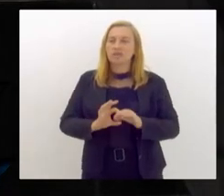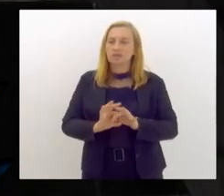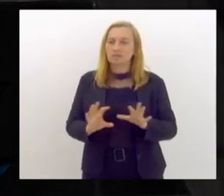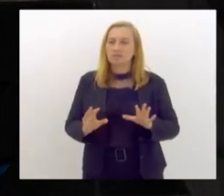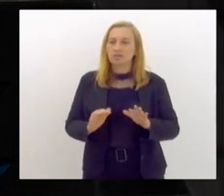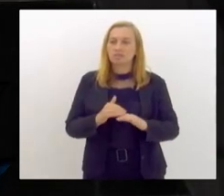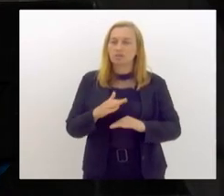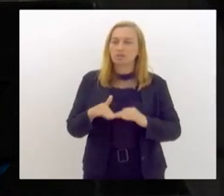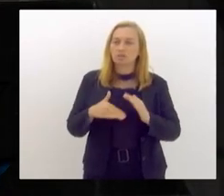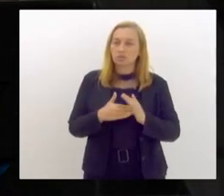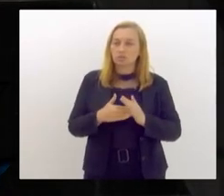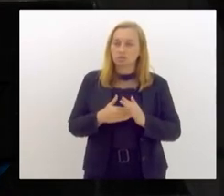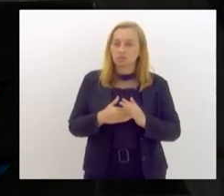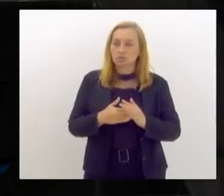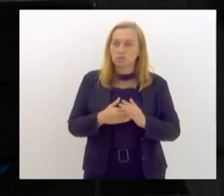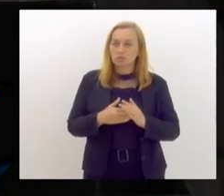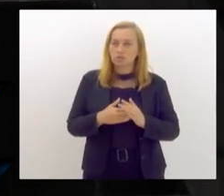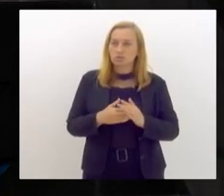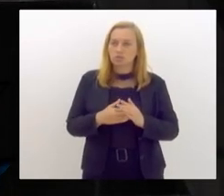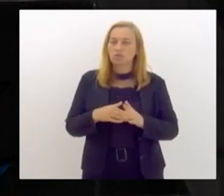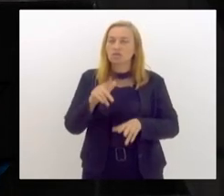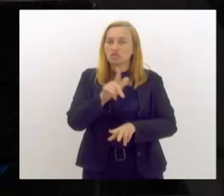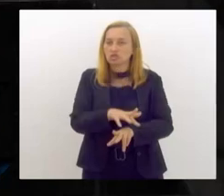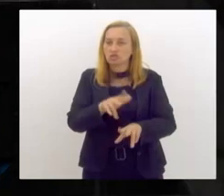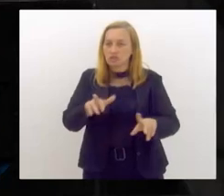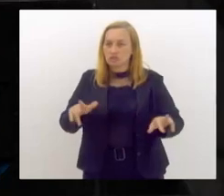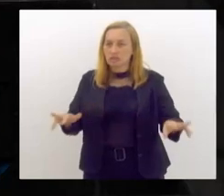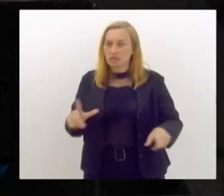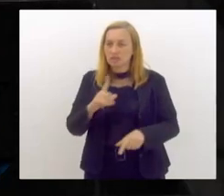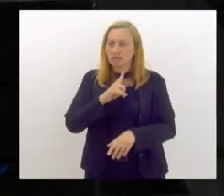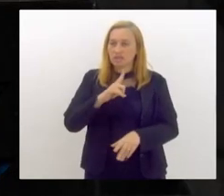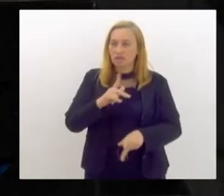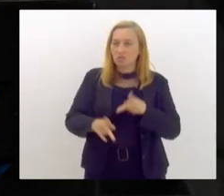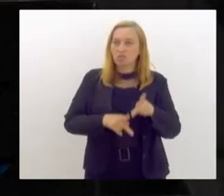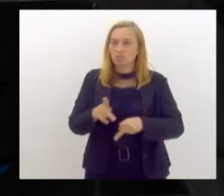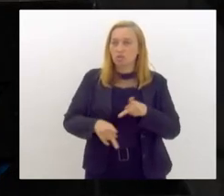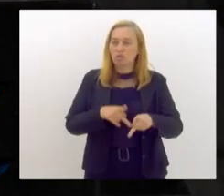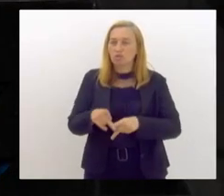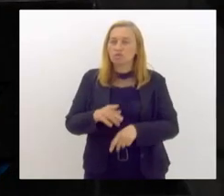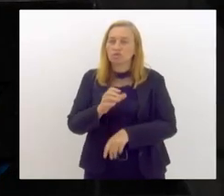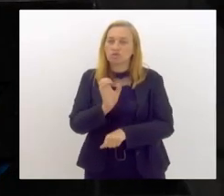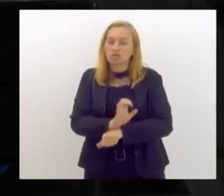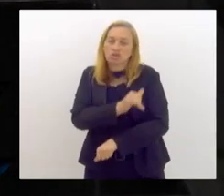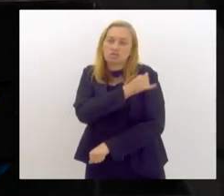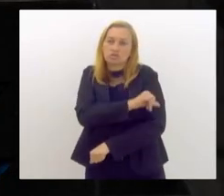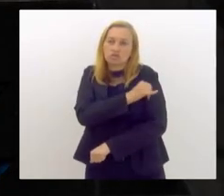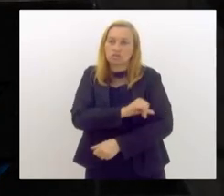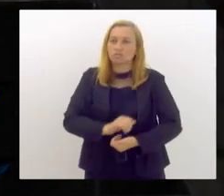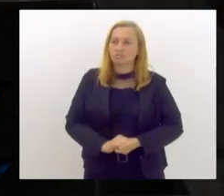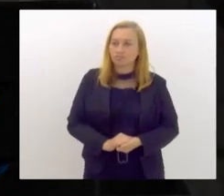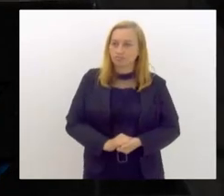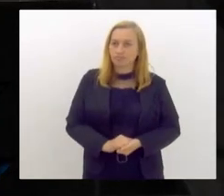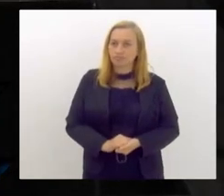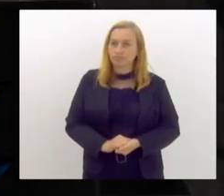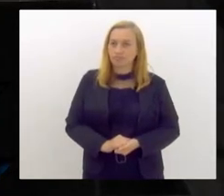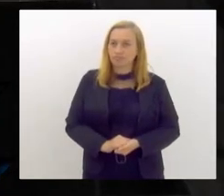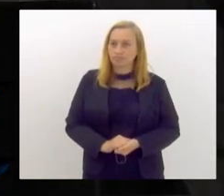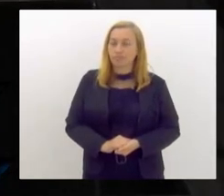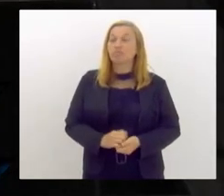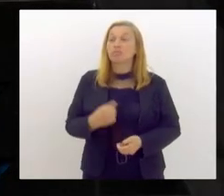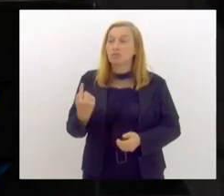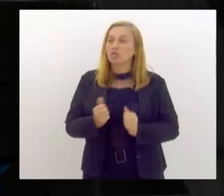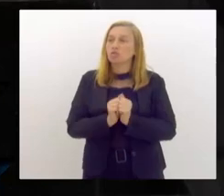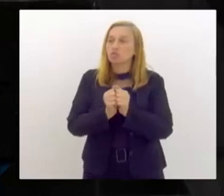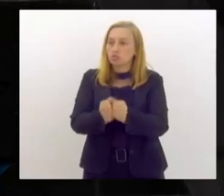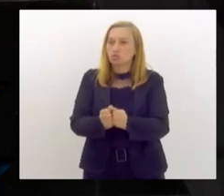estendida para a totalidade da diversidade que compõe a população do estado do Rio de Janeiro. Vamos,